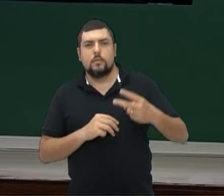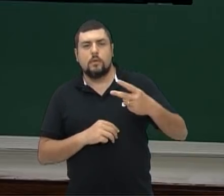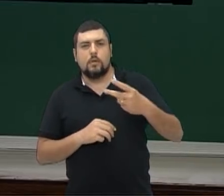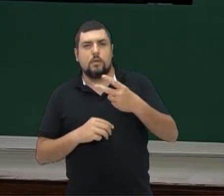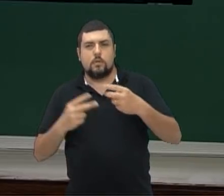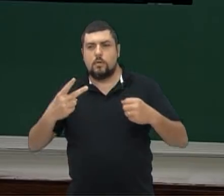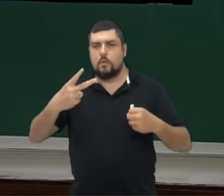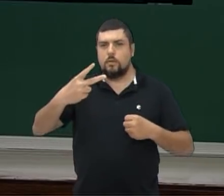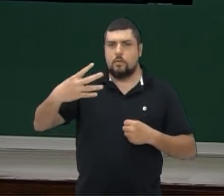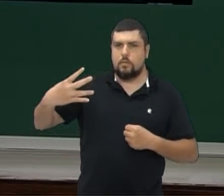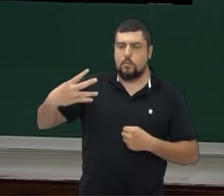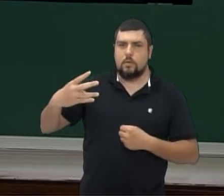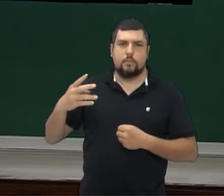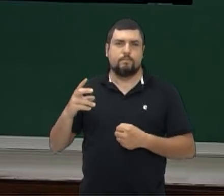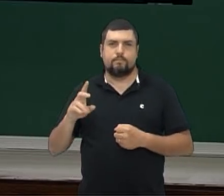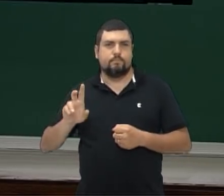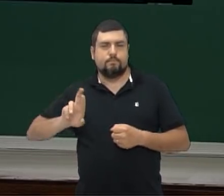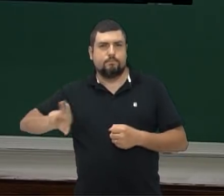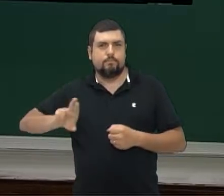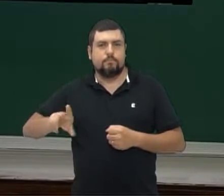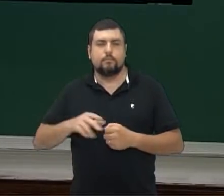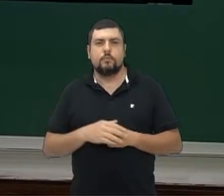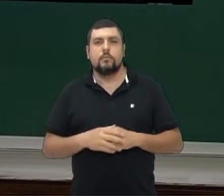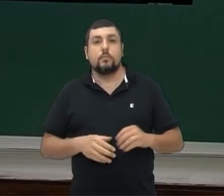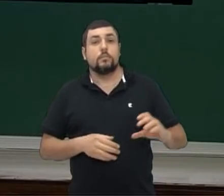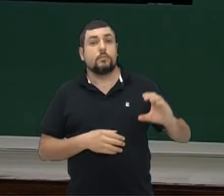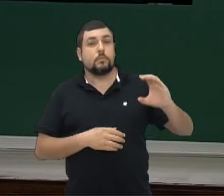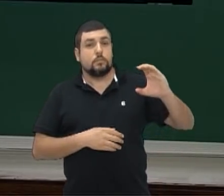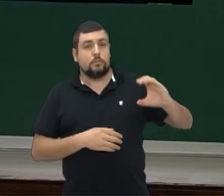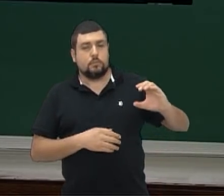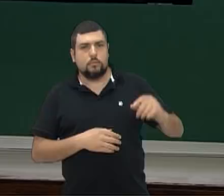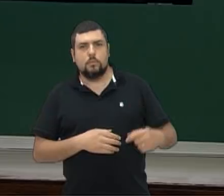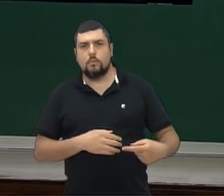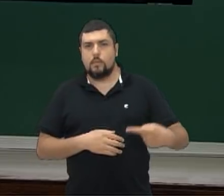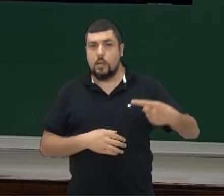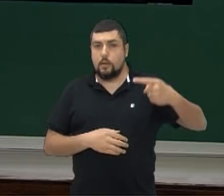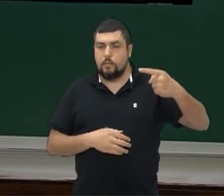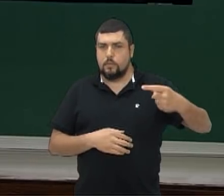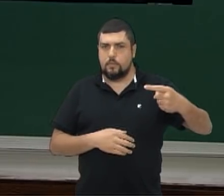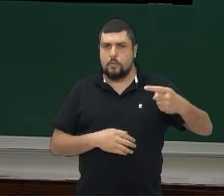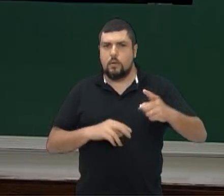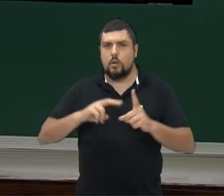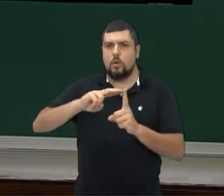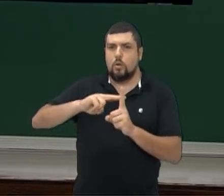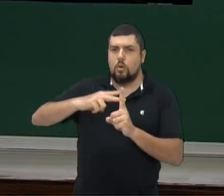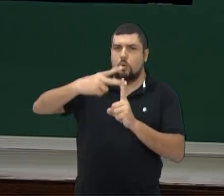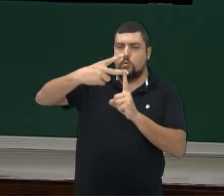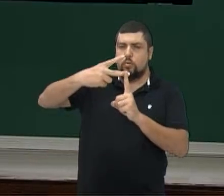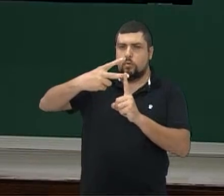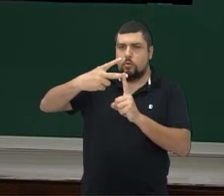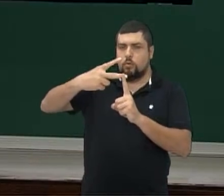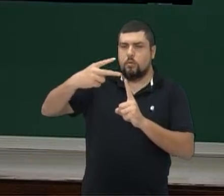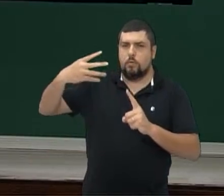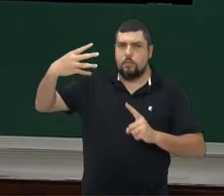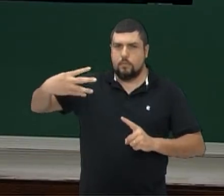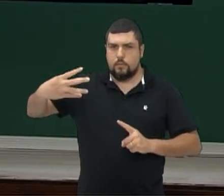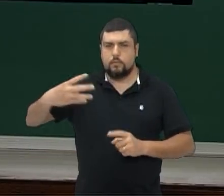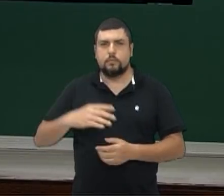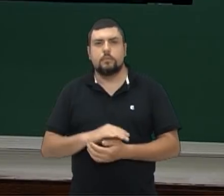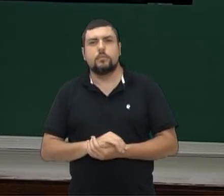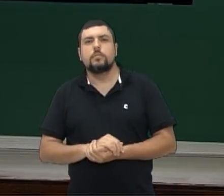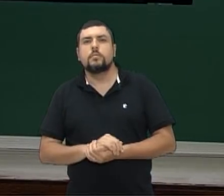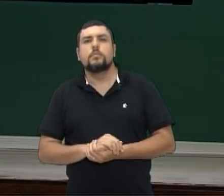é o triplo. A letra C, o perímetro da figura 1 é o dobro do perímetro da figura 4? Vamos